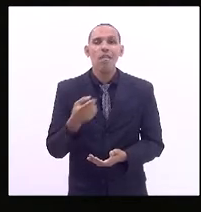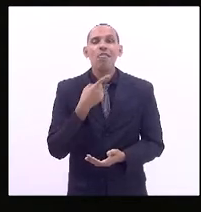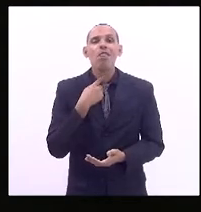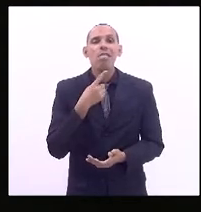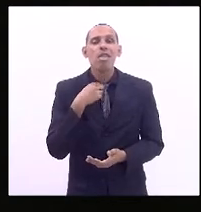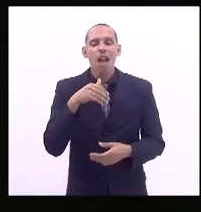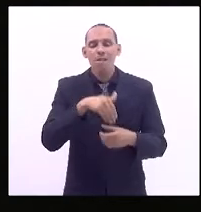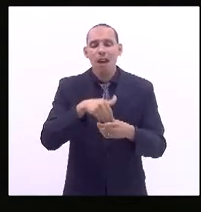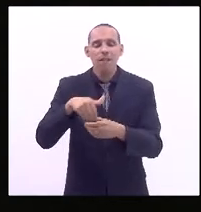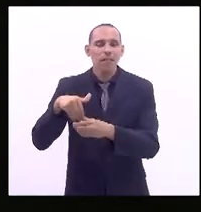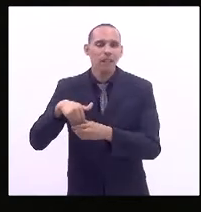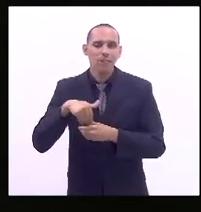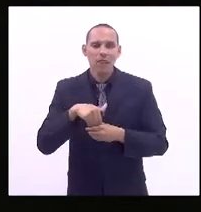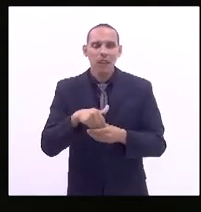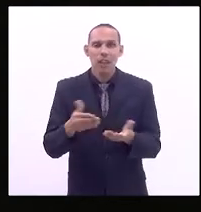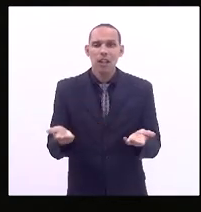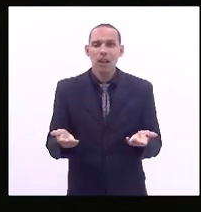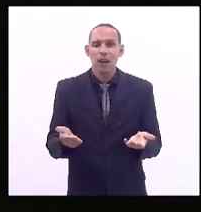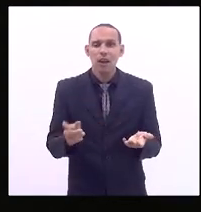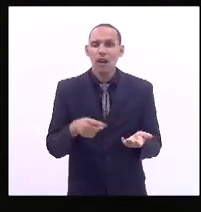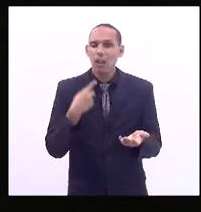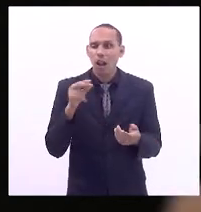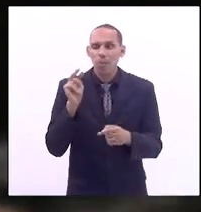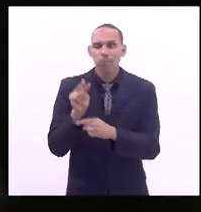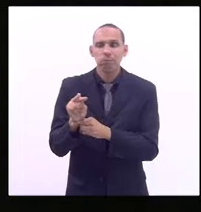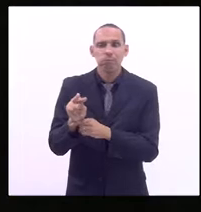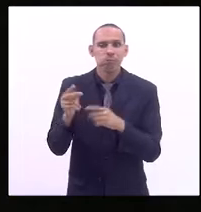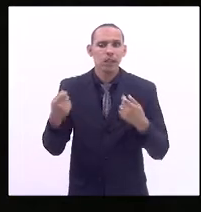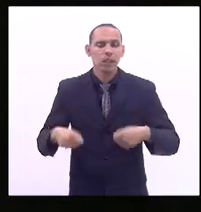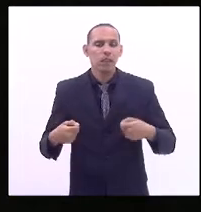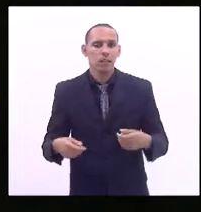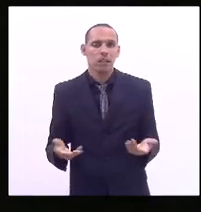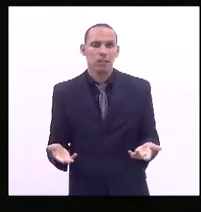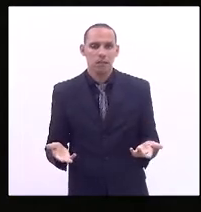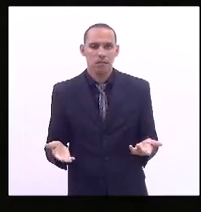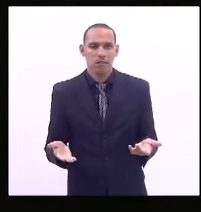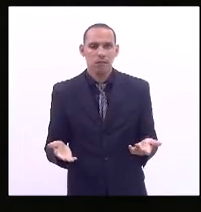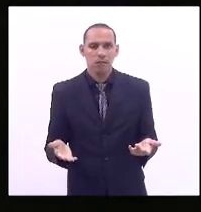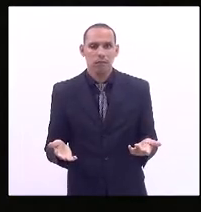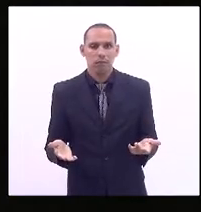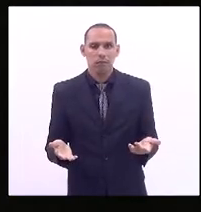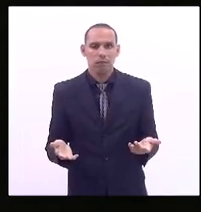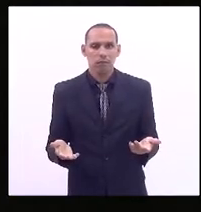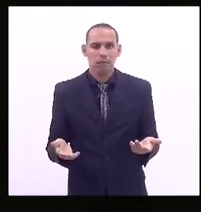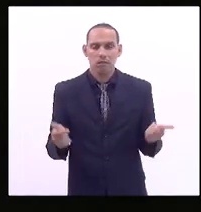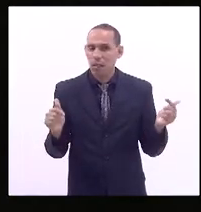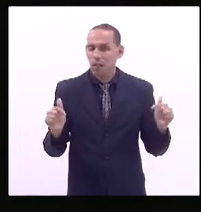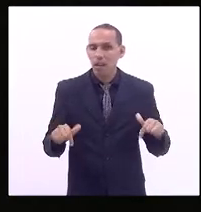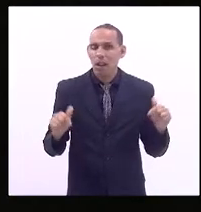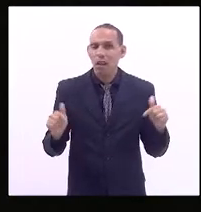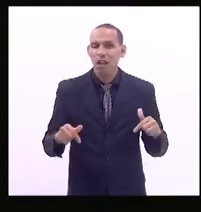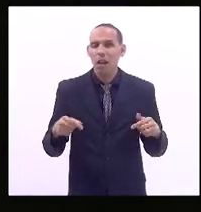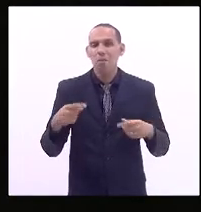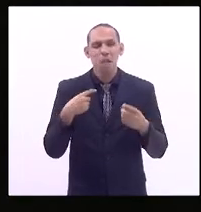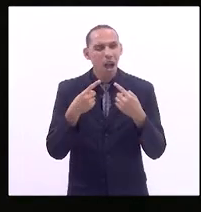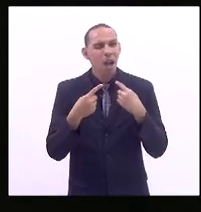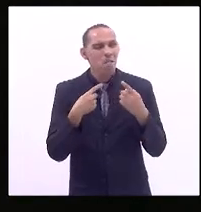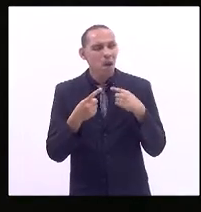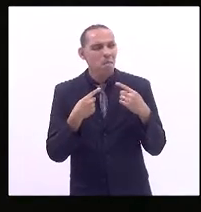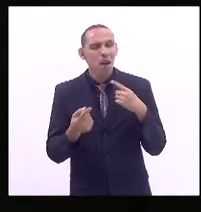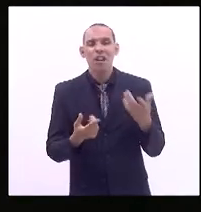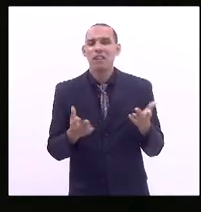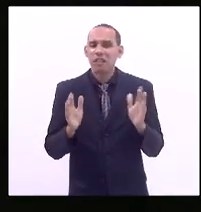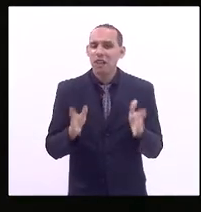eleitoreiro e a gente vai ficar de olho né aqui já se discutiu